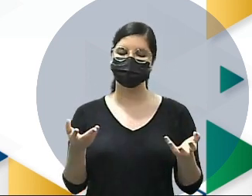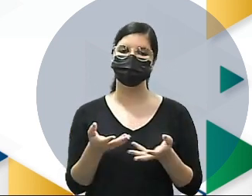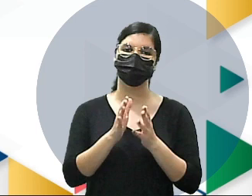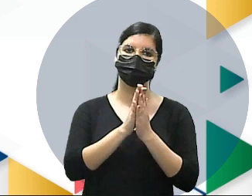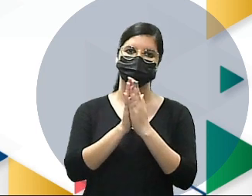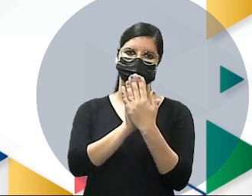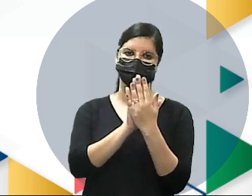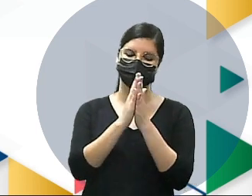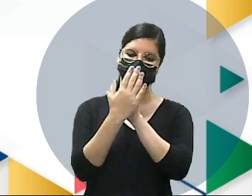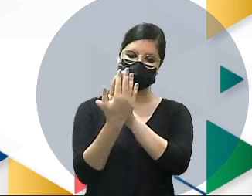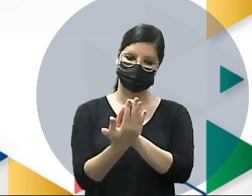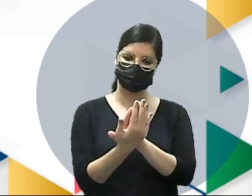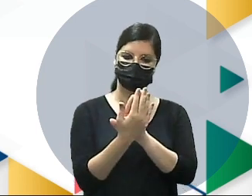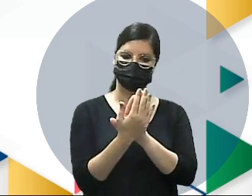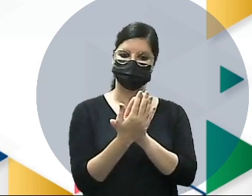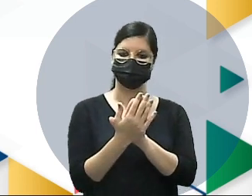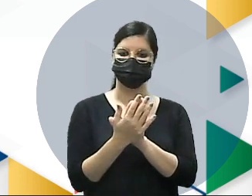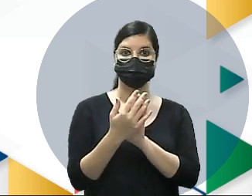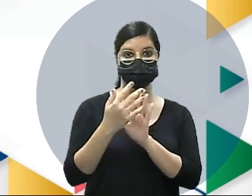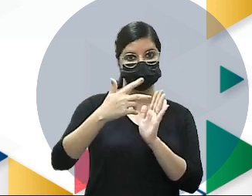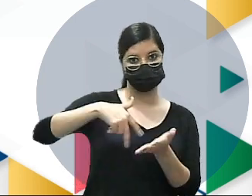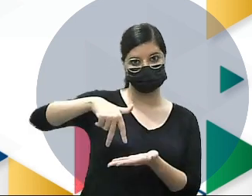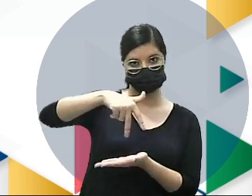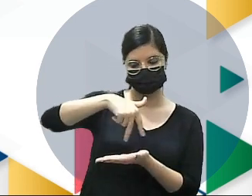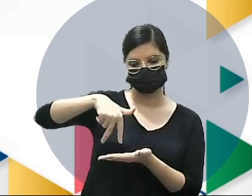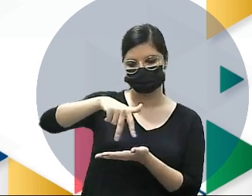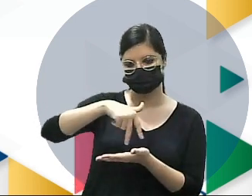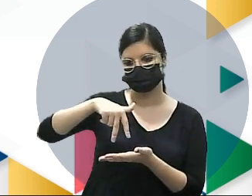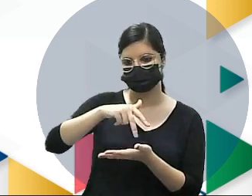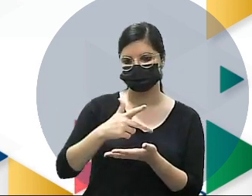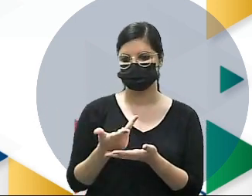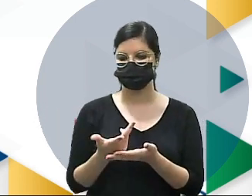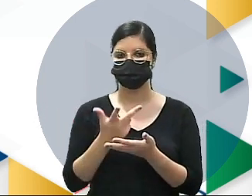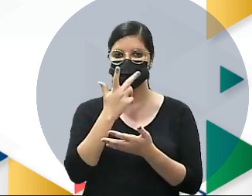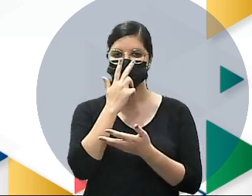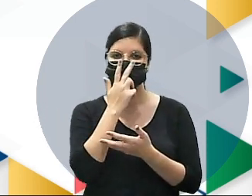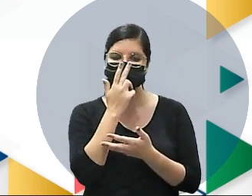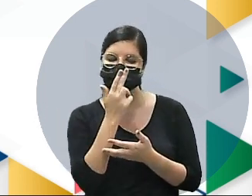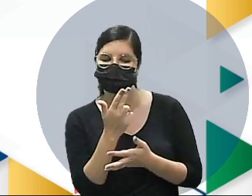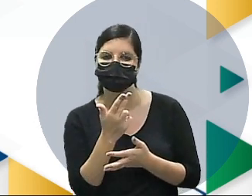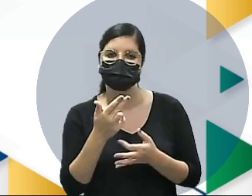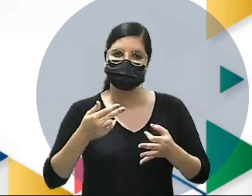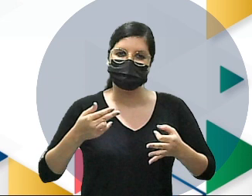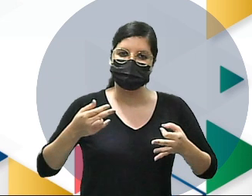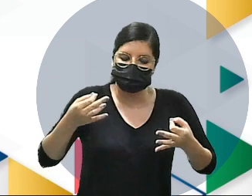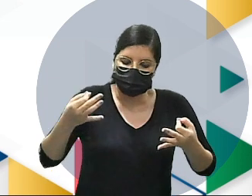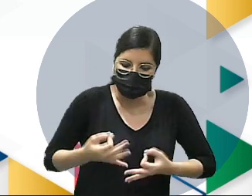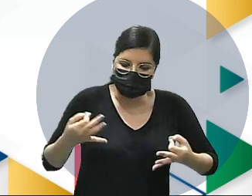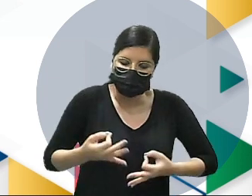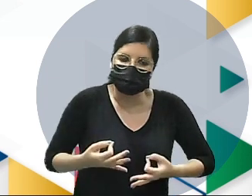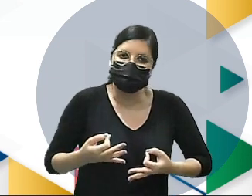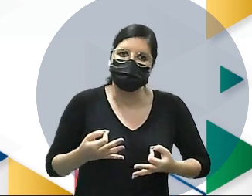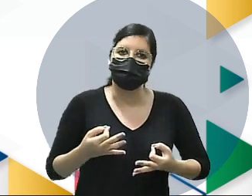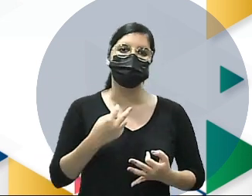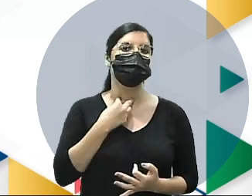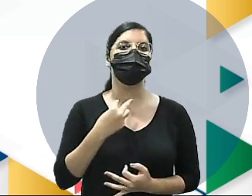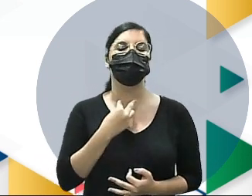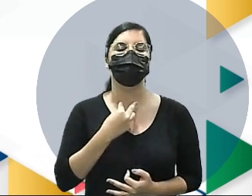clássico vocês vão ver que é uma quer um estilo de dança totalmente emoldurado não é uma dança que não permite